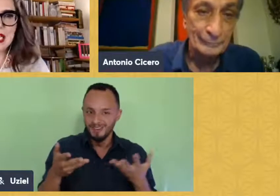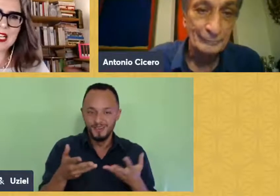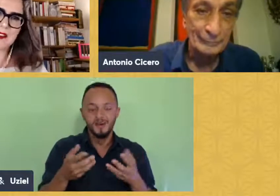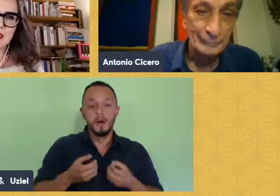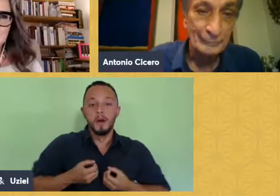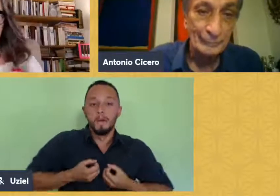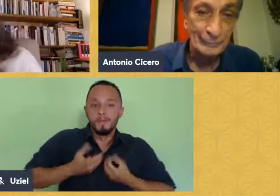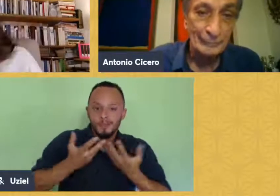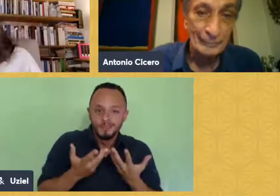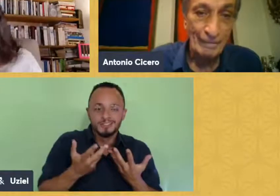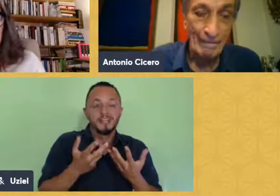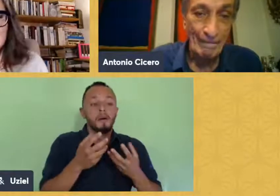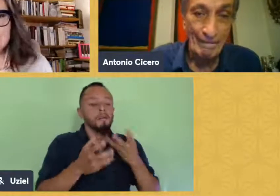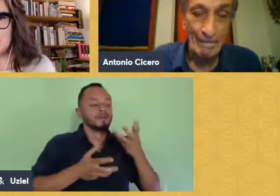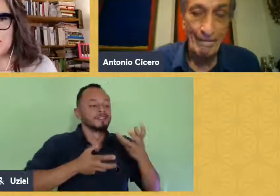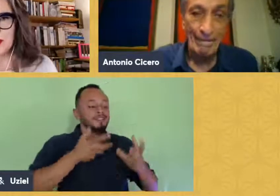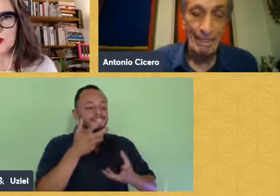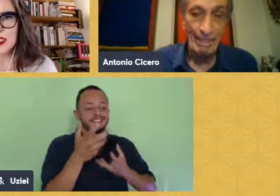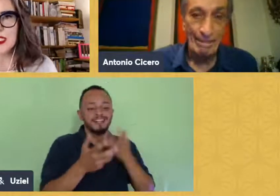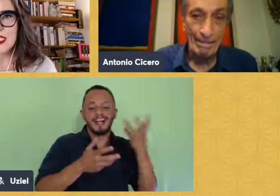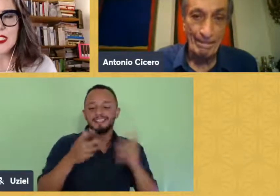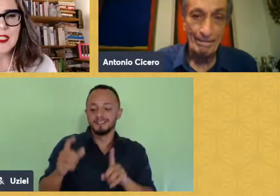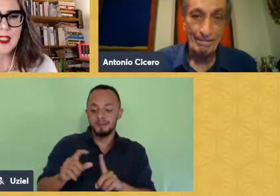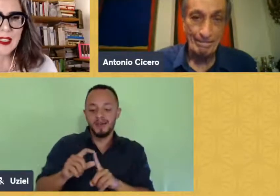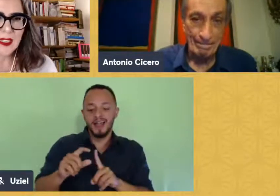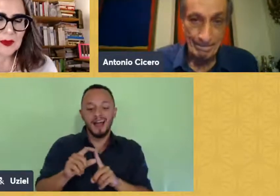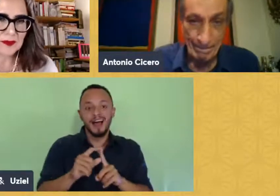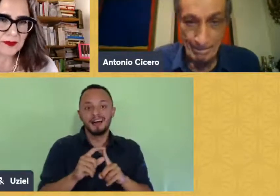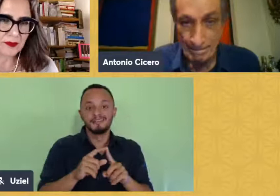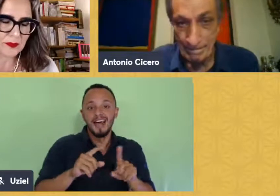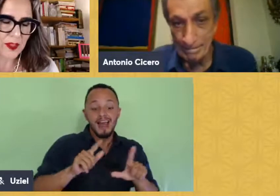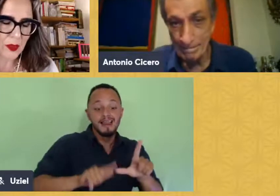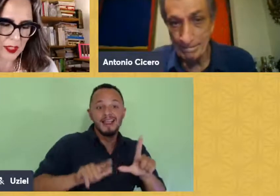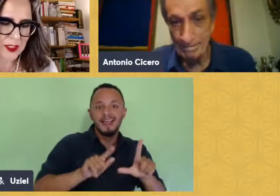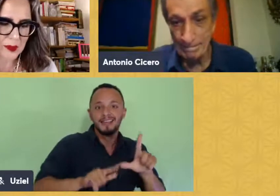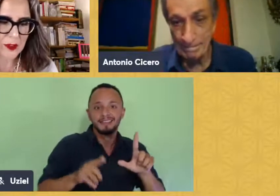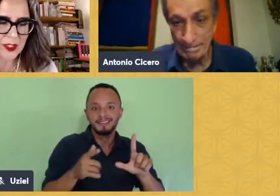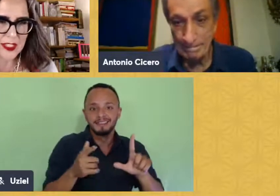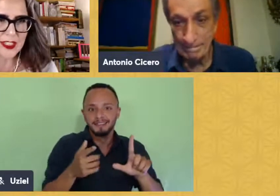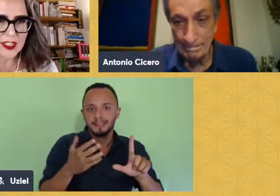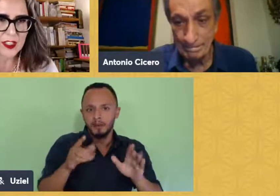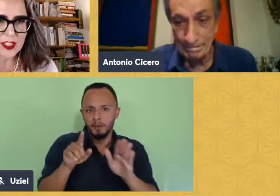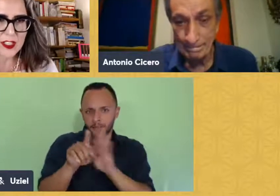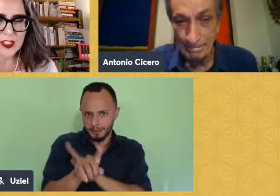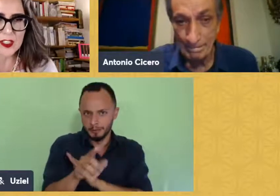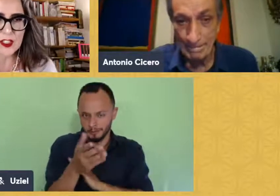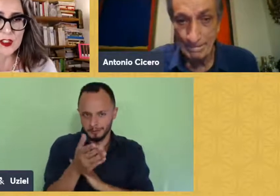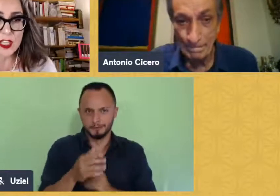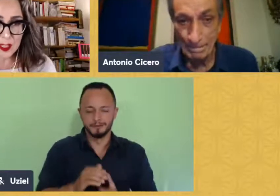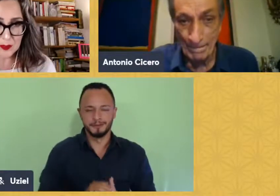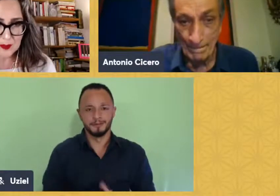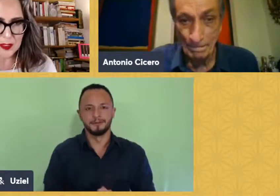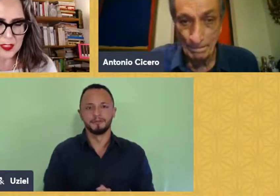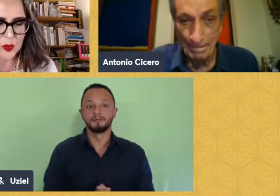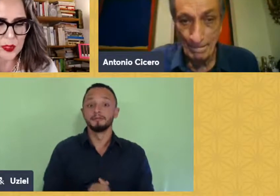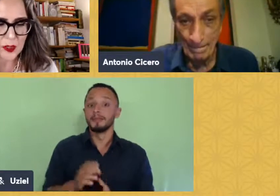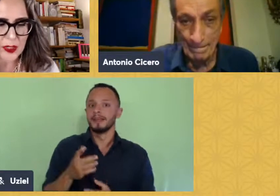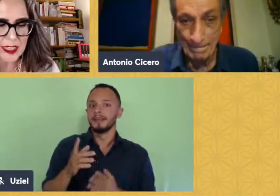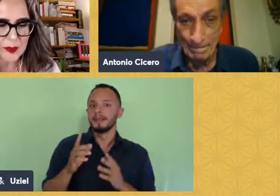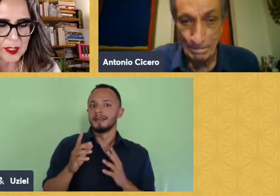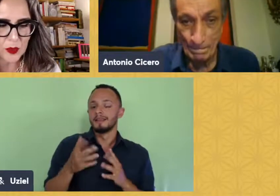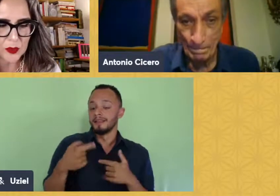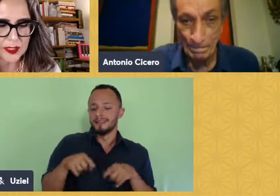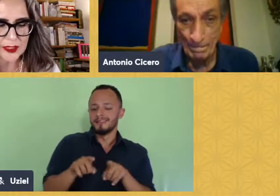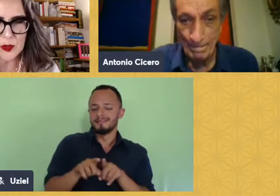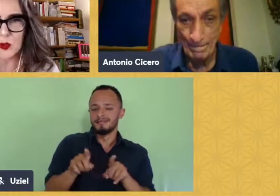e palavra, letra, tem uma pergunta aqui que eu quero fazer para você e já incluindo